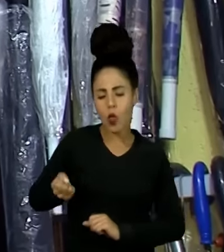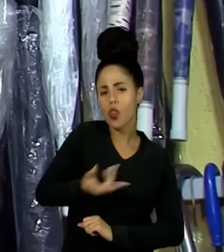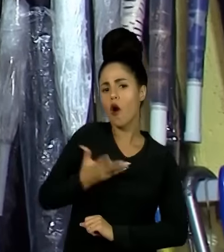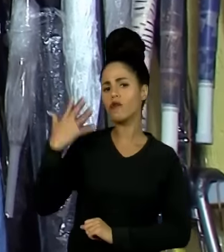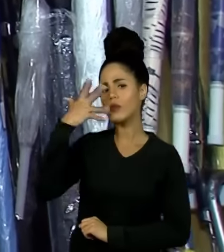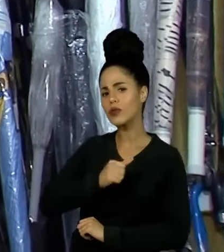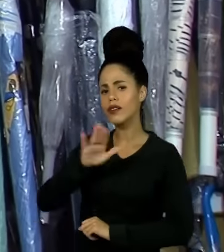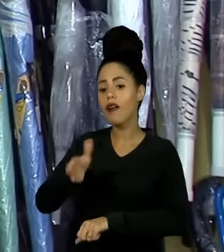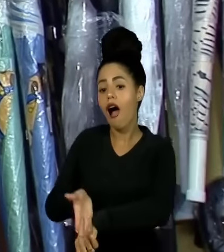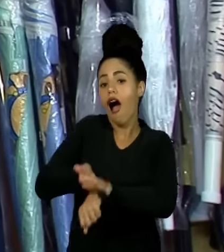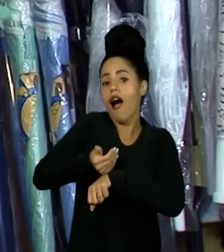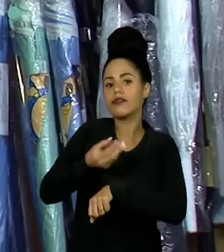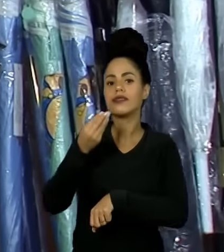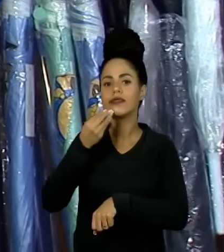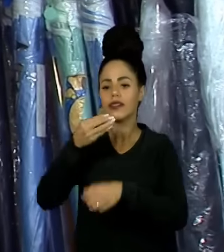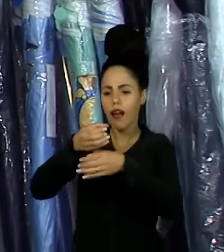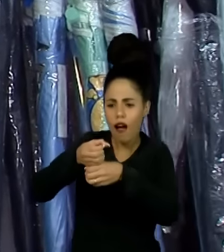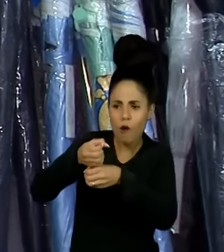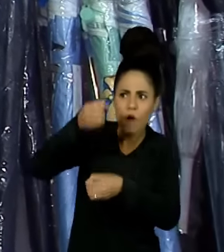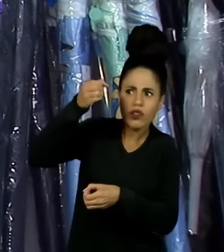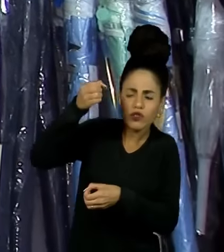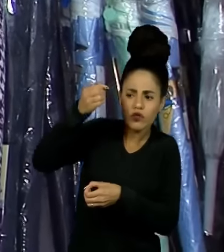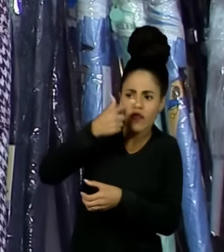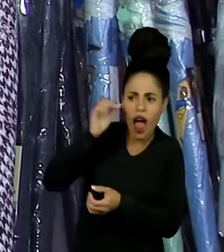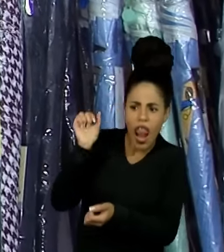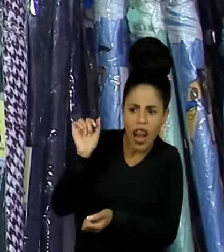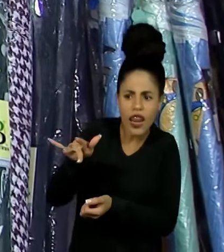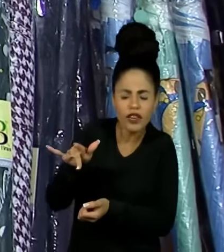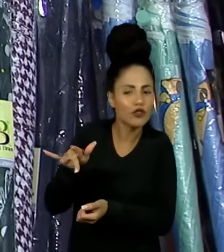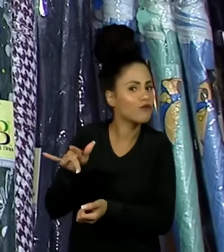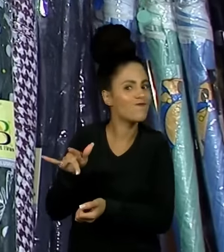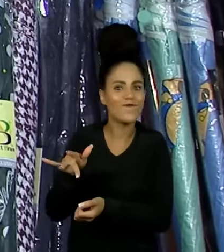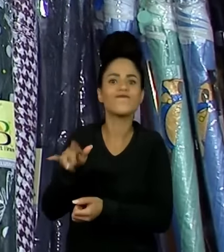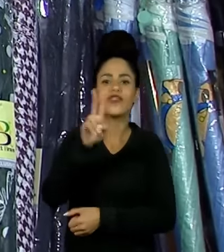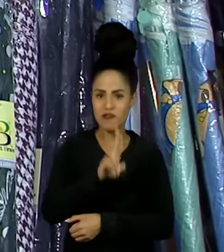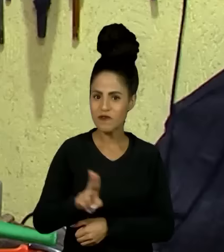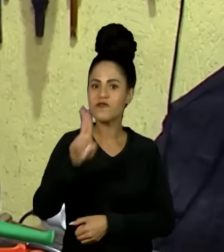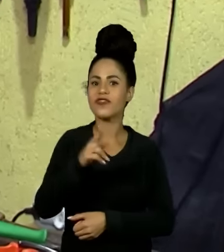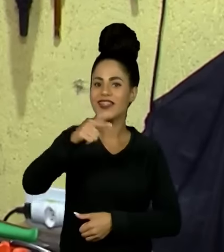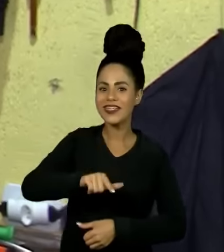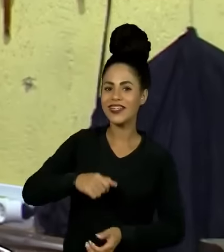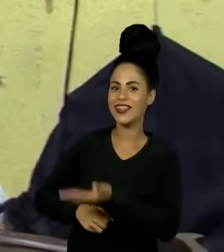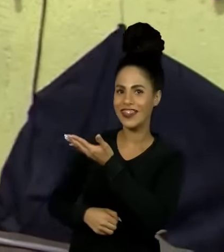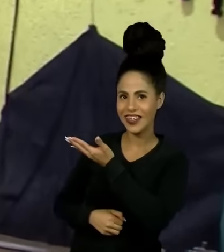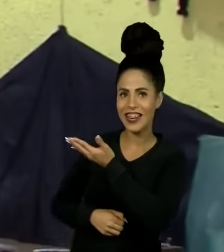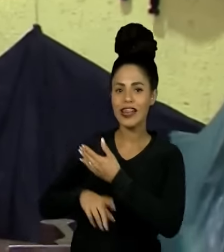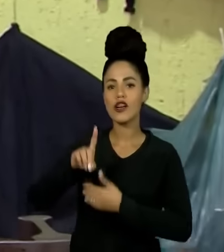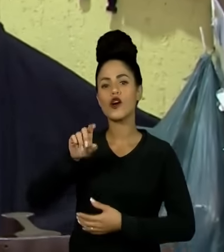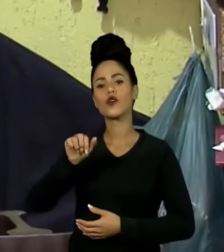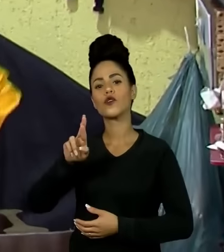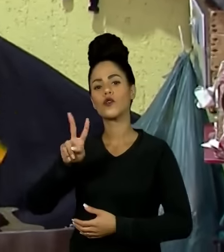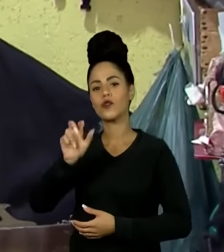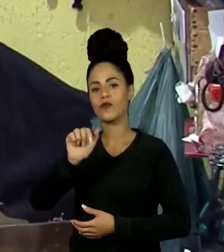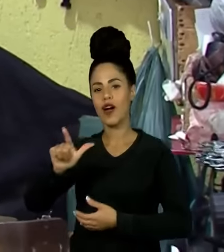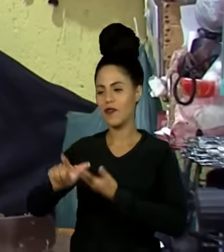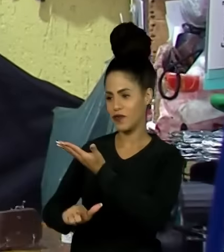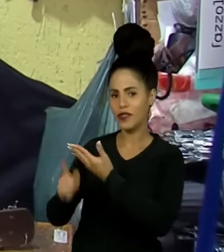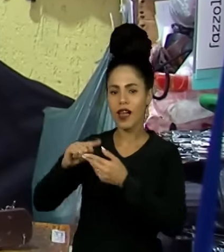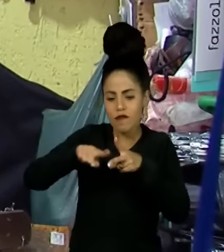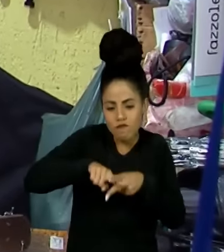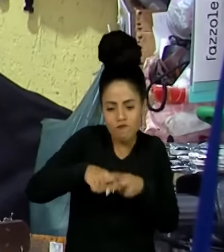se antes de dispensar o guarda-chuva for possível aumentar a vida útil dele, seu Durval fez dos